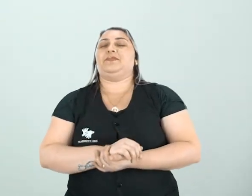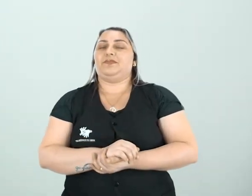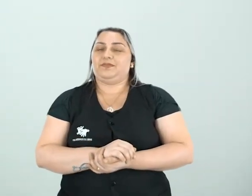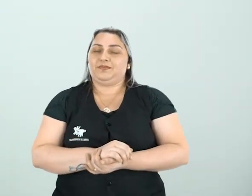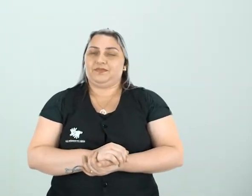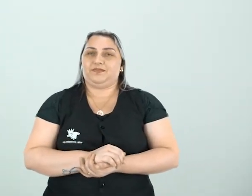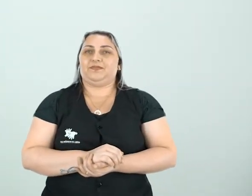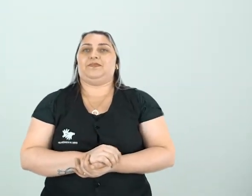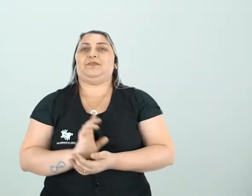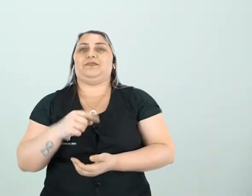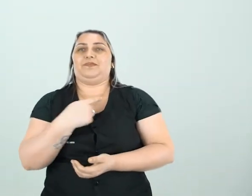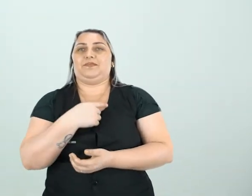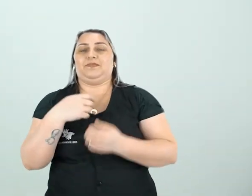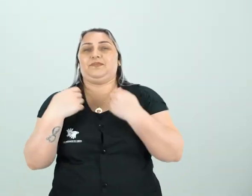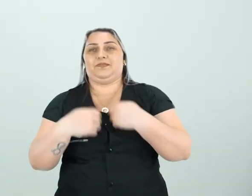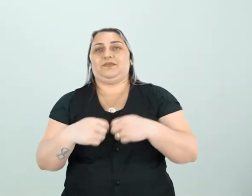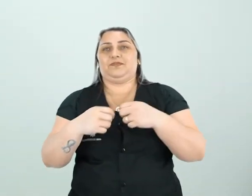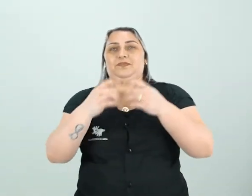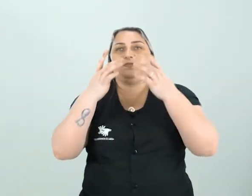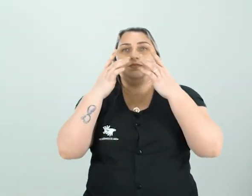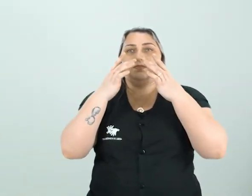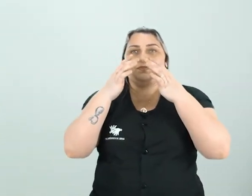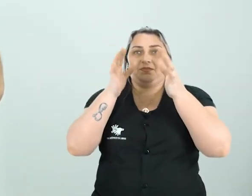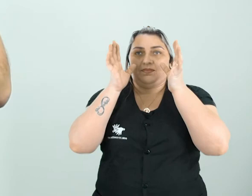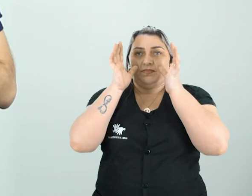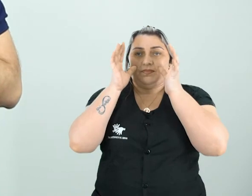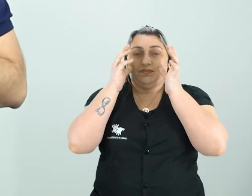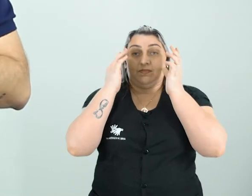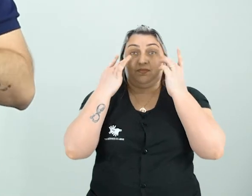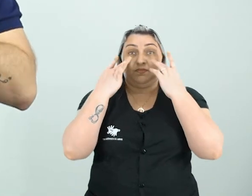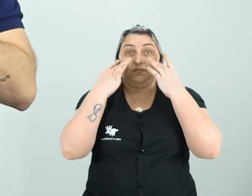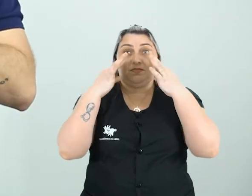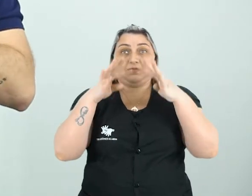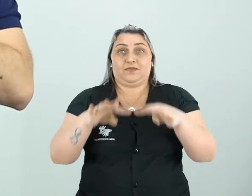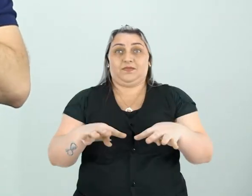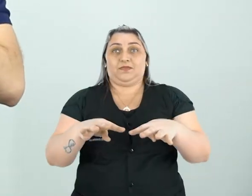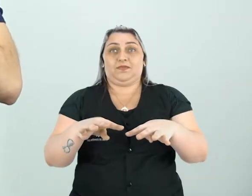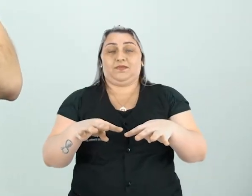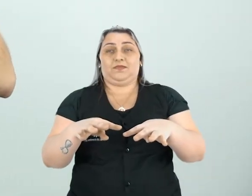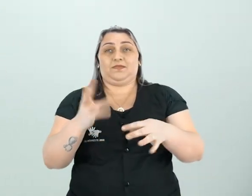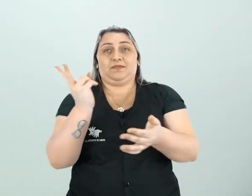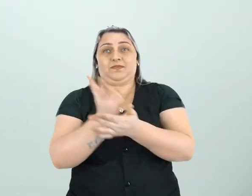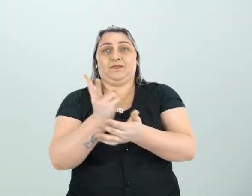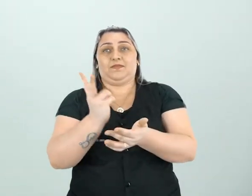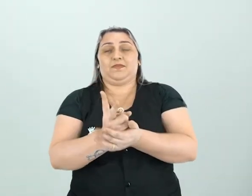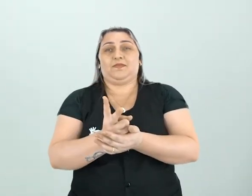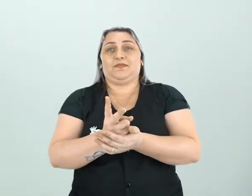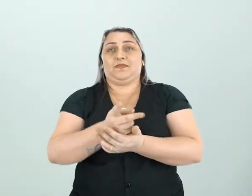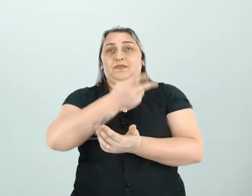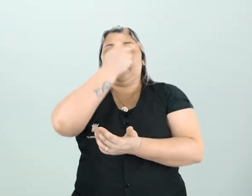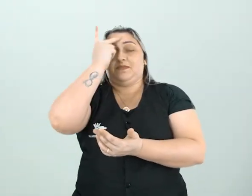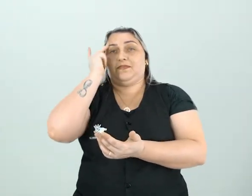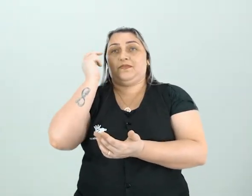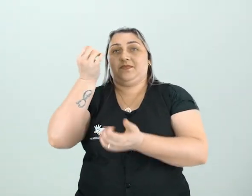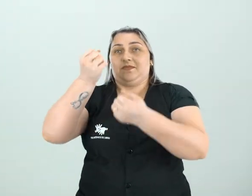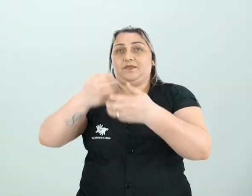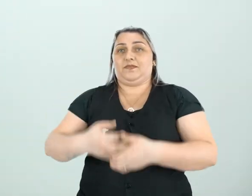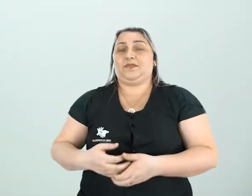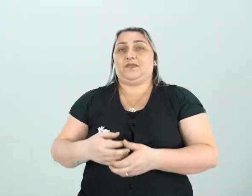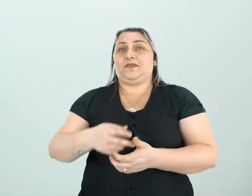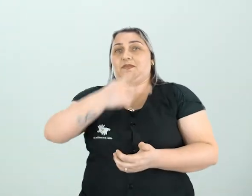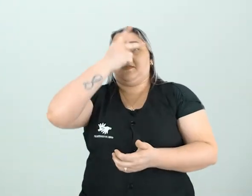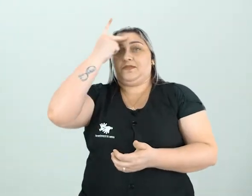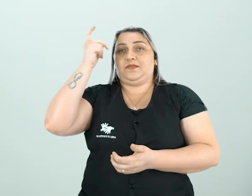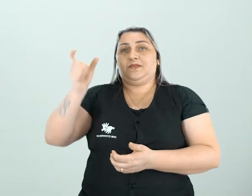bonito. Então nós temos que observar. E nem sempre o narrador está como personagem da